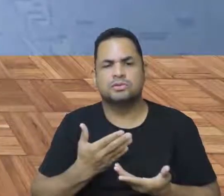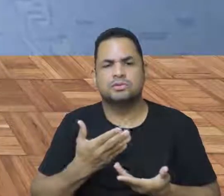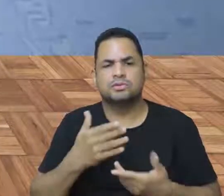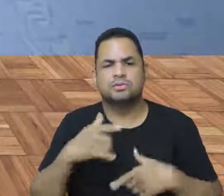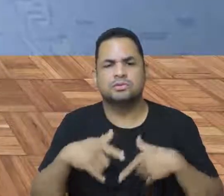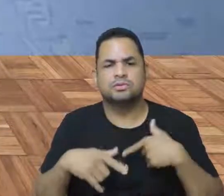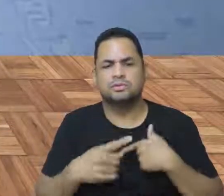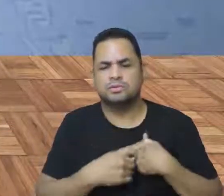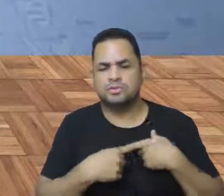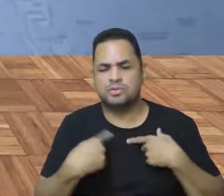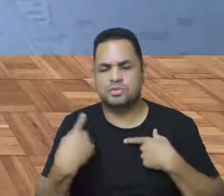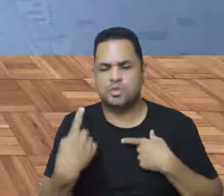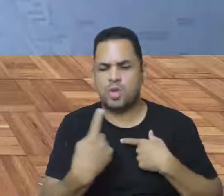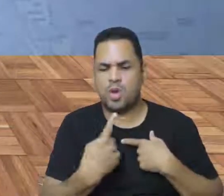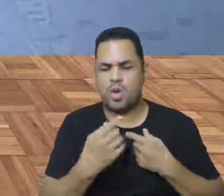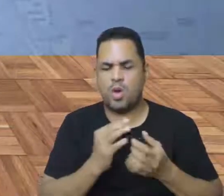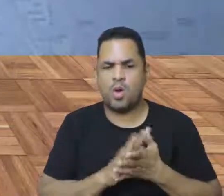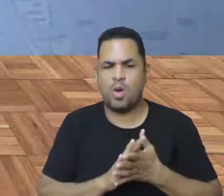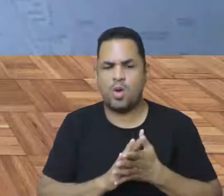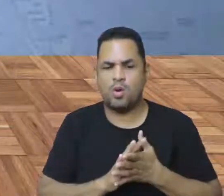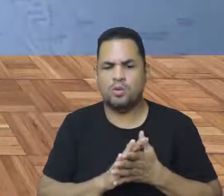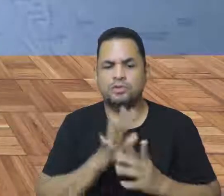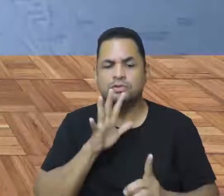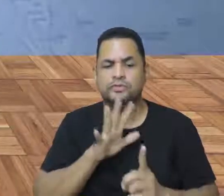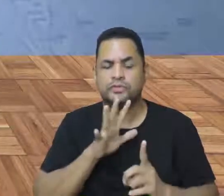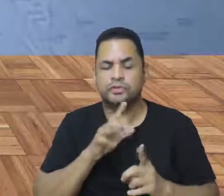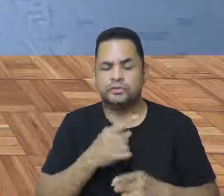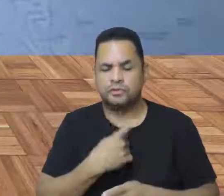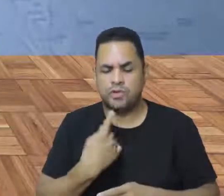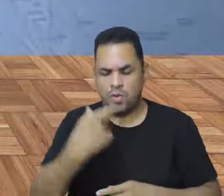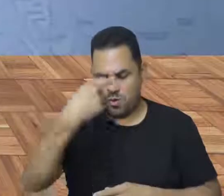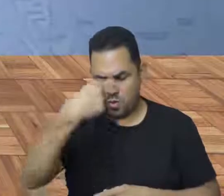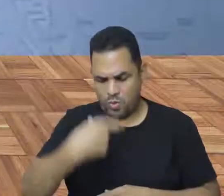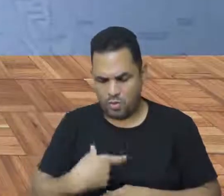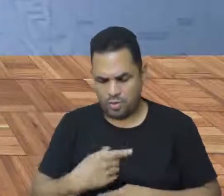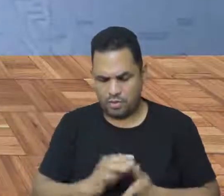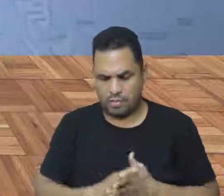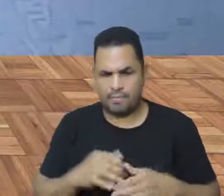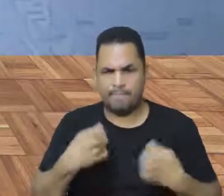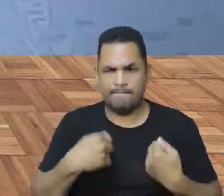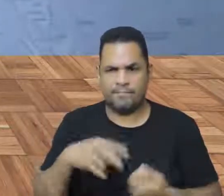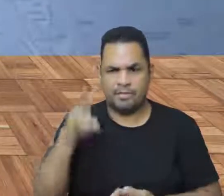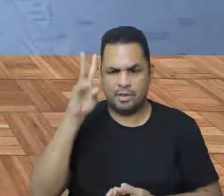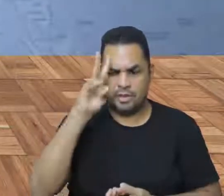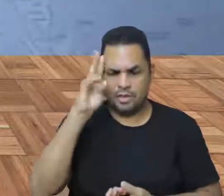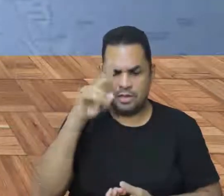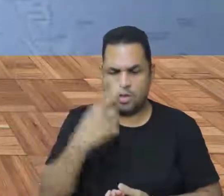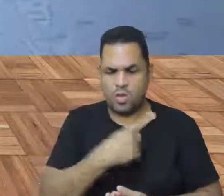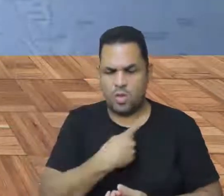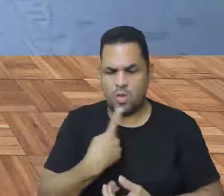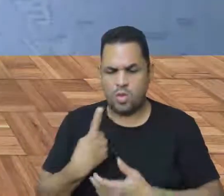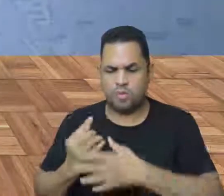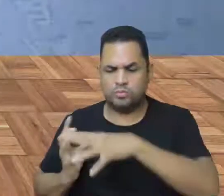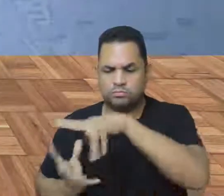que nós, espécie humana, podemos provocar. Nós temos de lembrar que o nosso planeta,